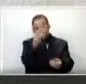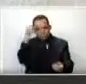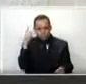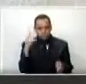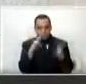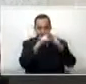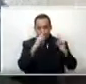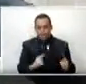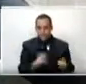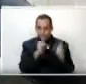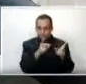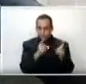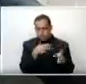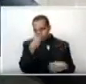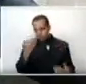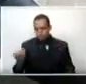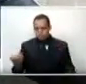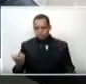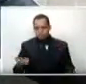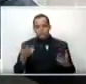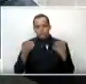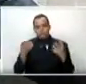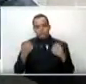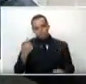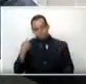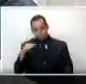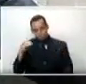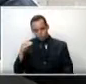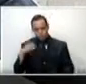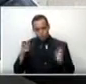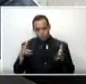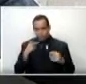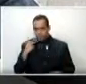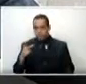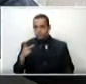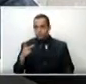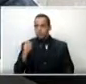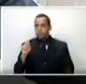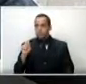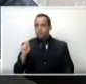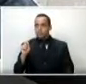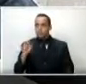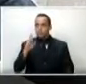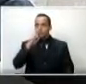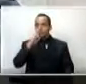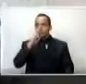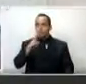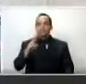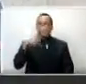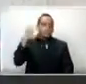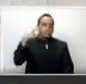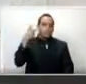fornecendo. Eu vou aproveitar esse mais 1 minuto e 20 que me resta de tempo para responder ao senhor vereador, senhor